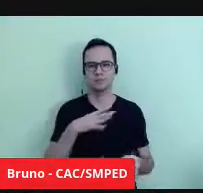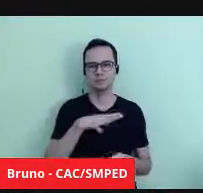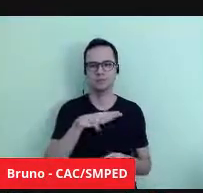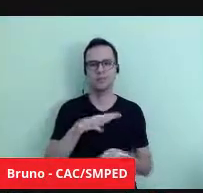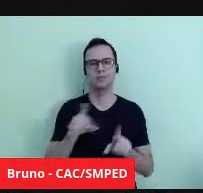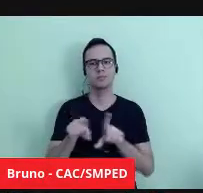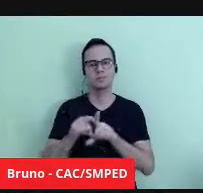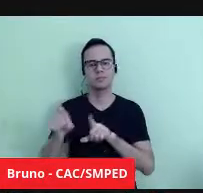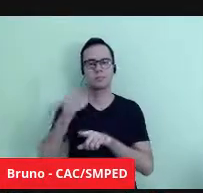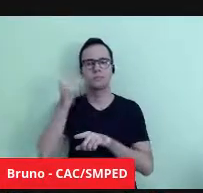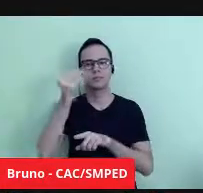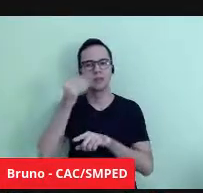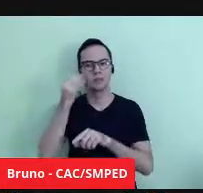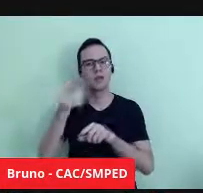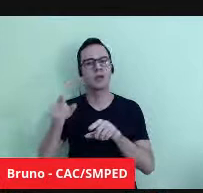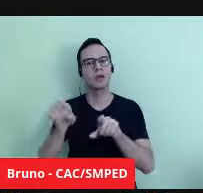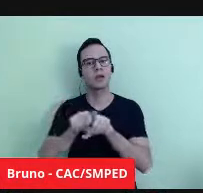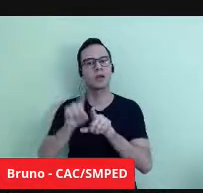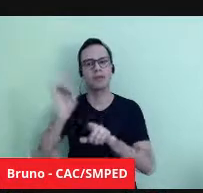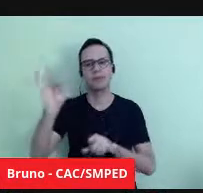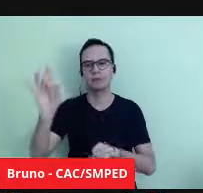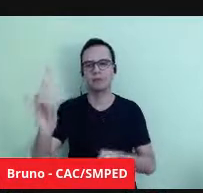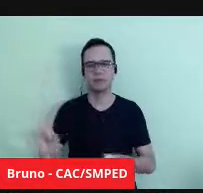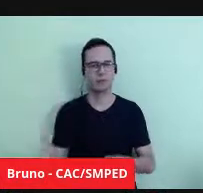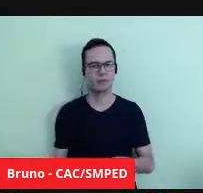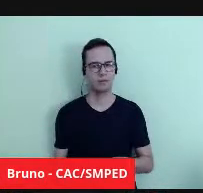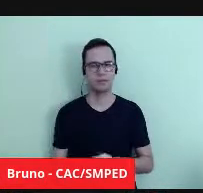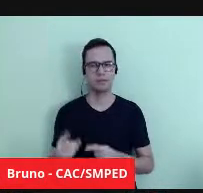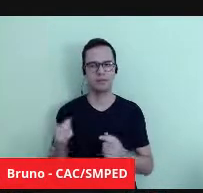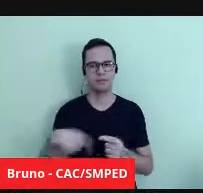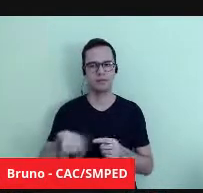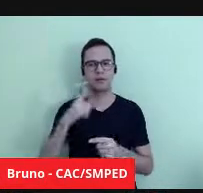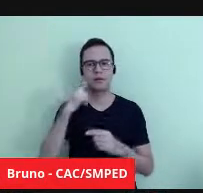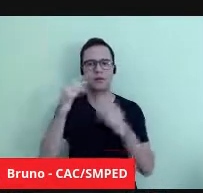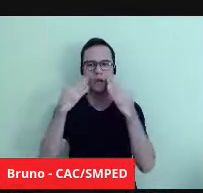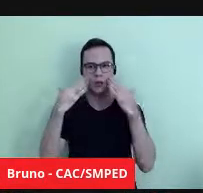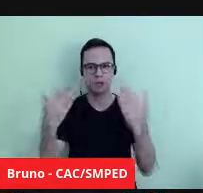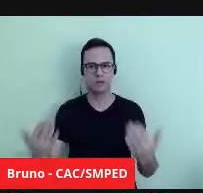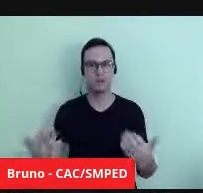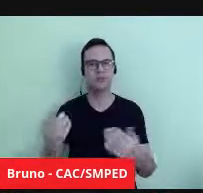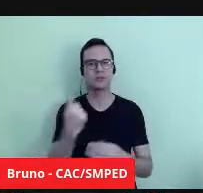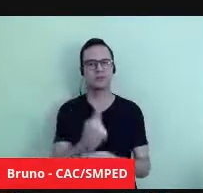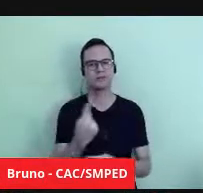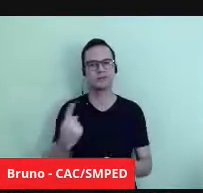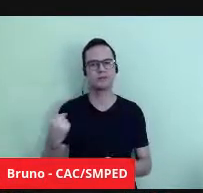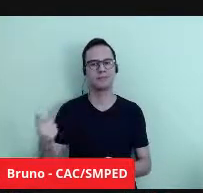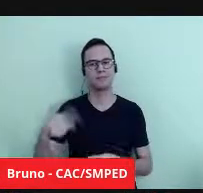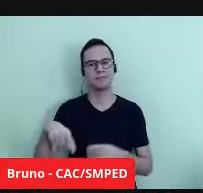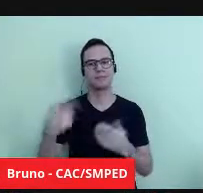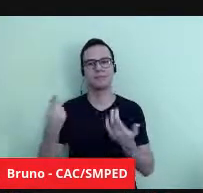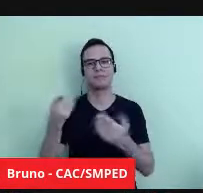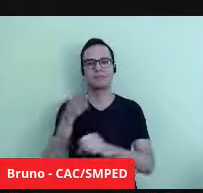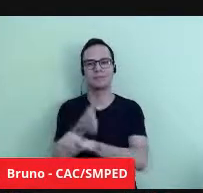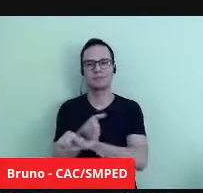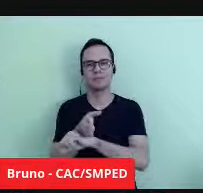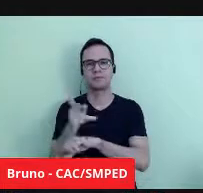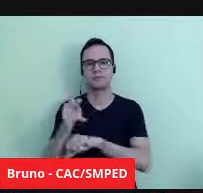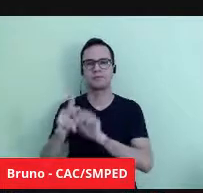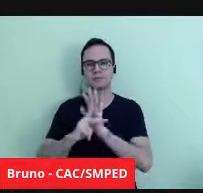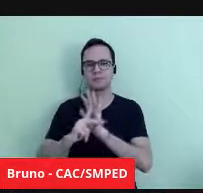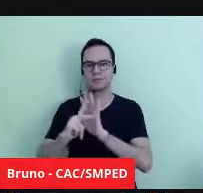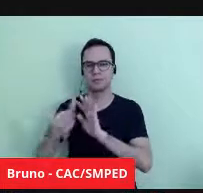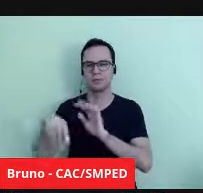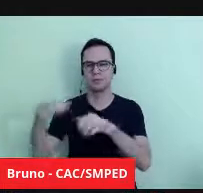de experiências, a gente também, cada coisa que a gente propõe, cada elemento que a gente propõe da acessibilidade para